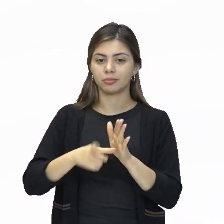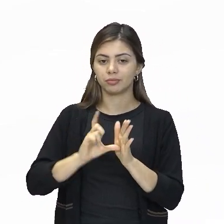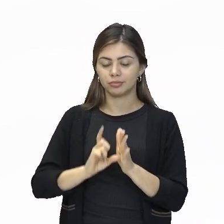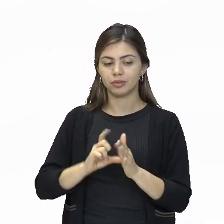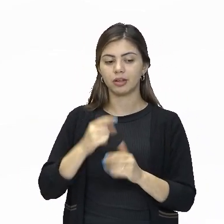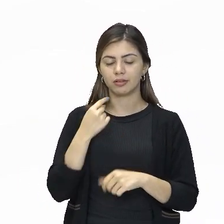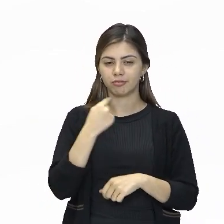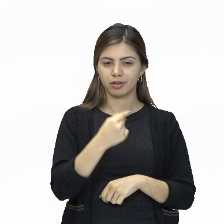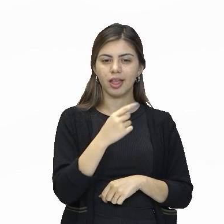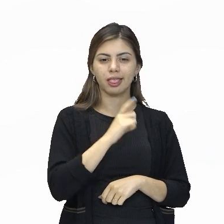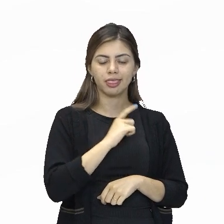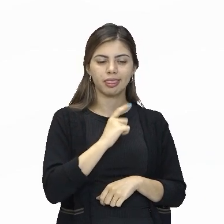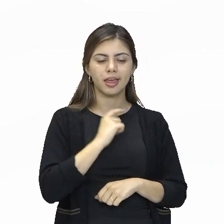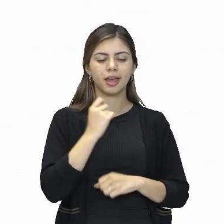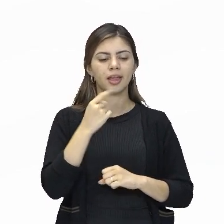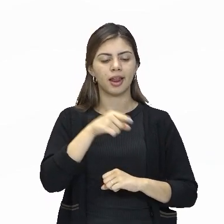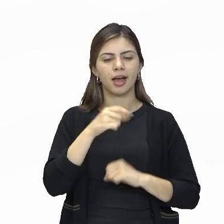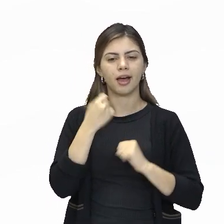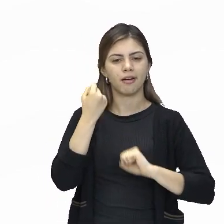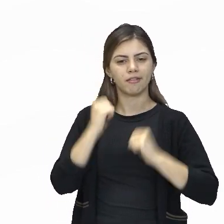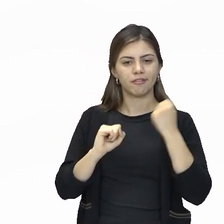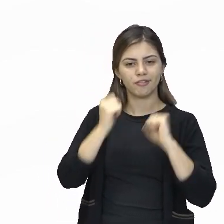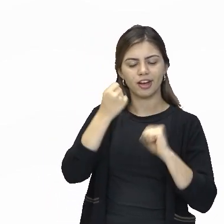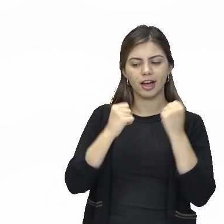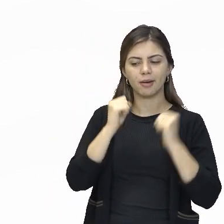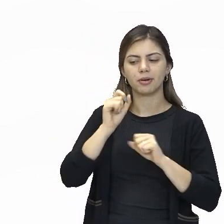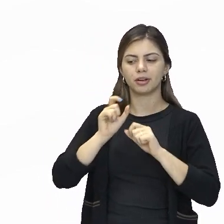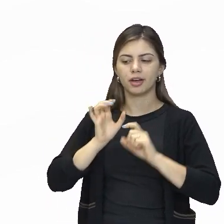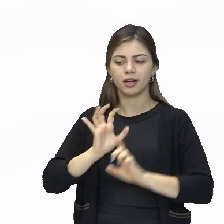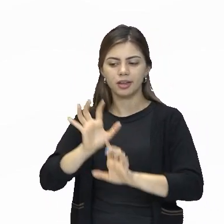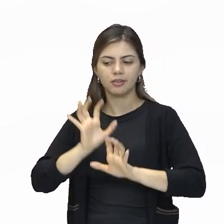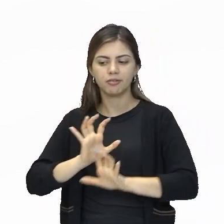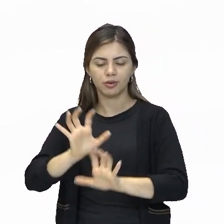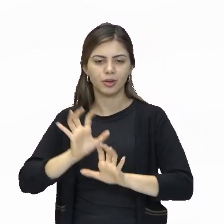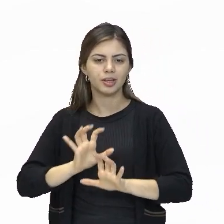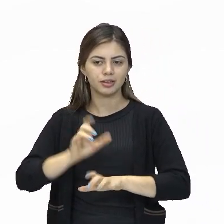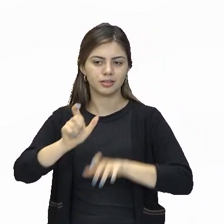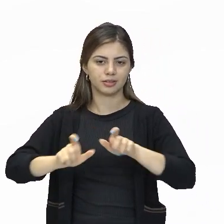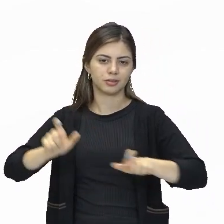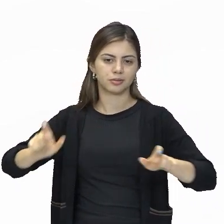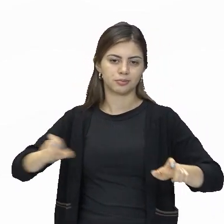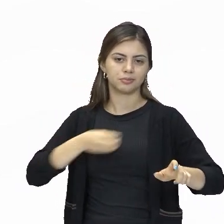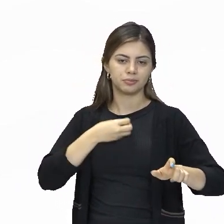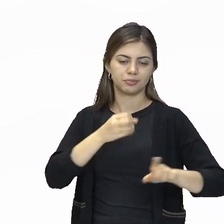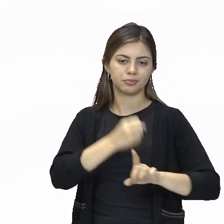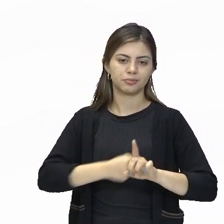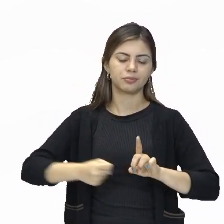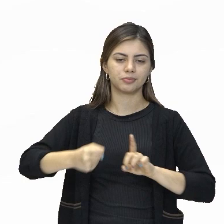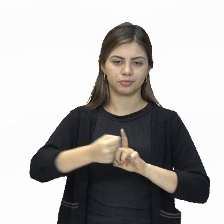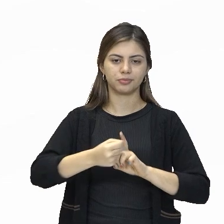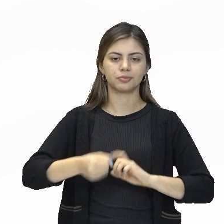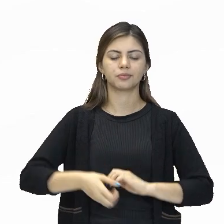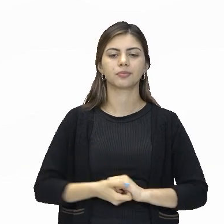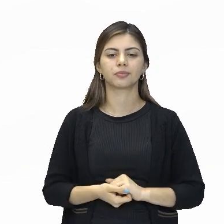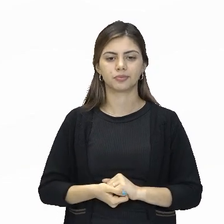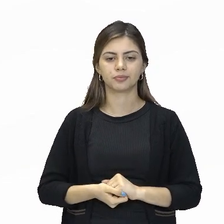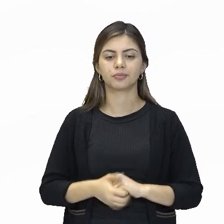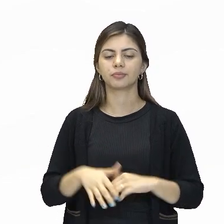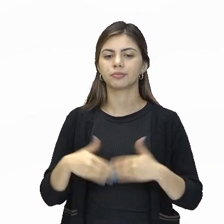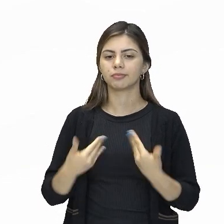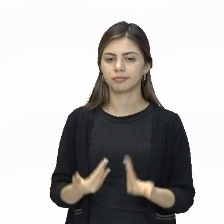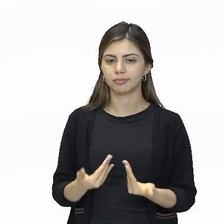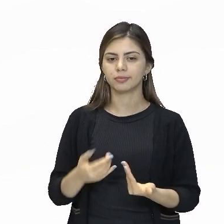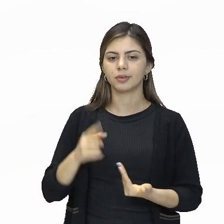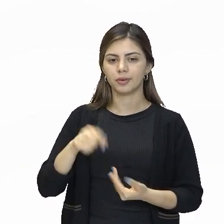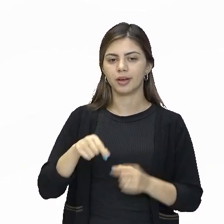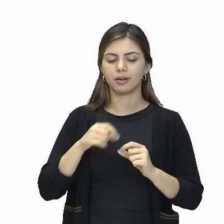sendo envolvendo o cotidiano das pessoas, influenciando de forma direta a vida das pessoas desse período, tá? Então, implementação